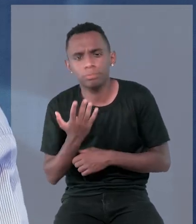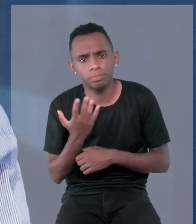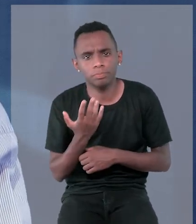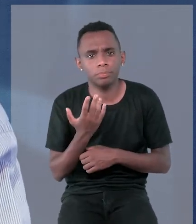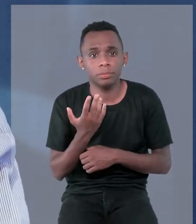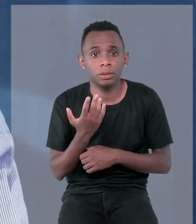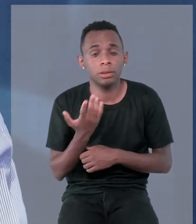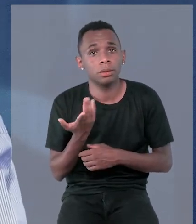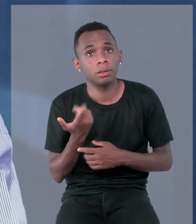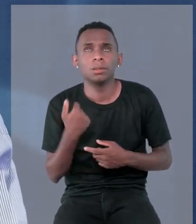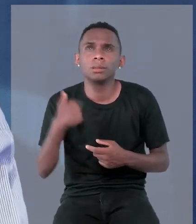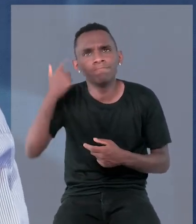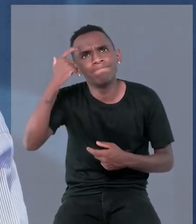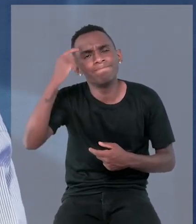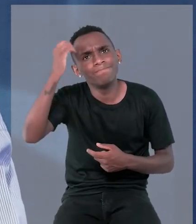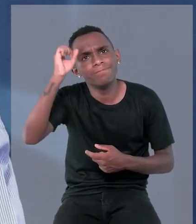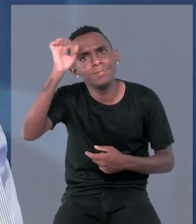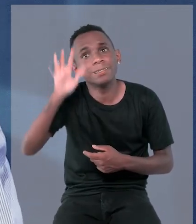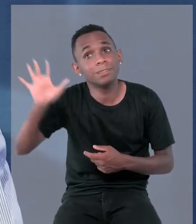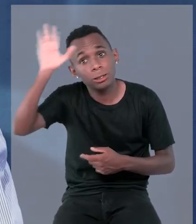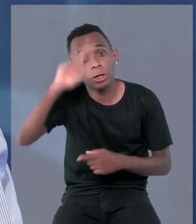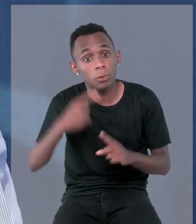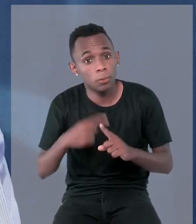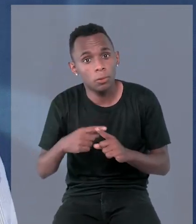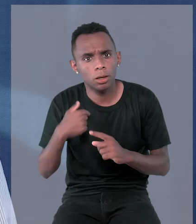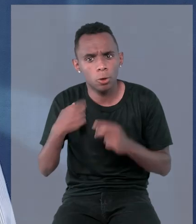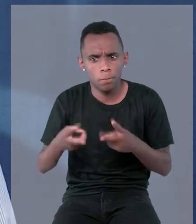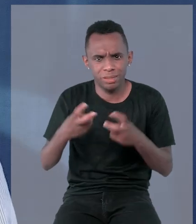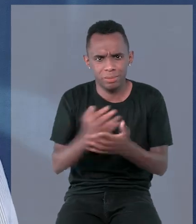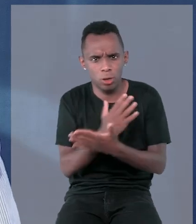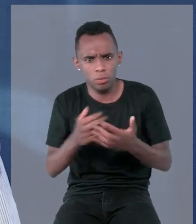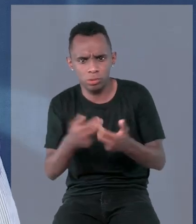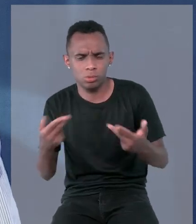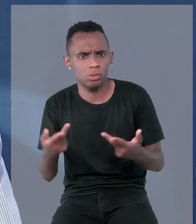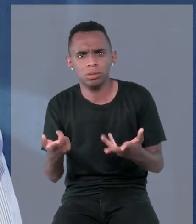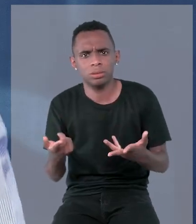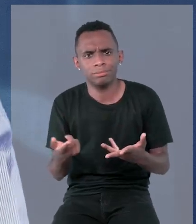sei se eu também deliro, porque já fui acusado de enxergar coisas. Eu tive um